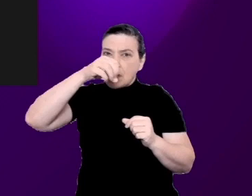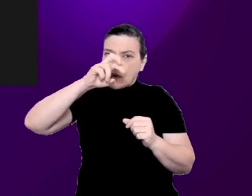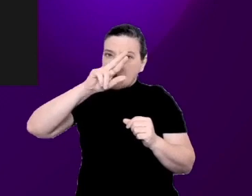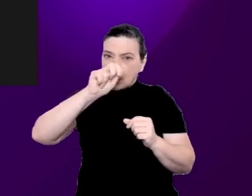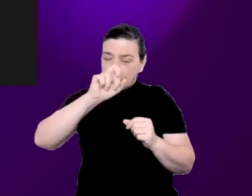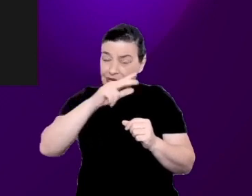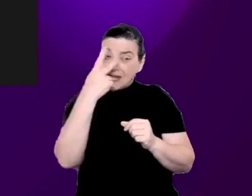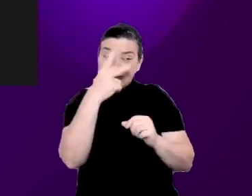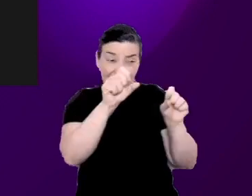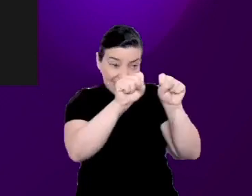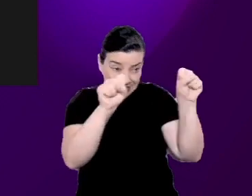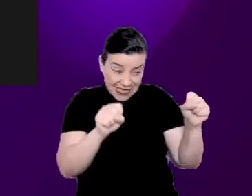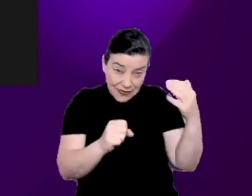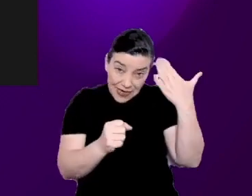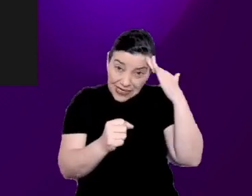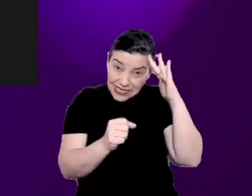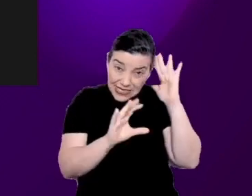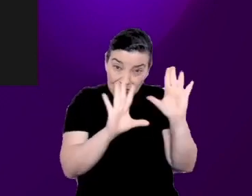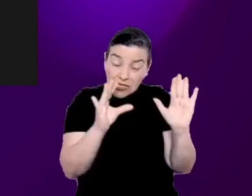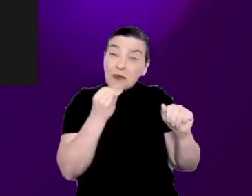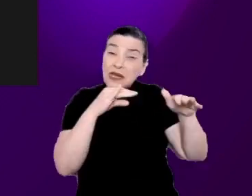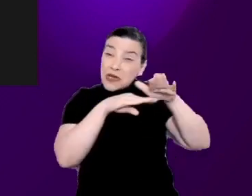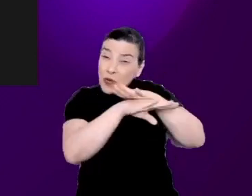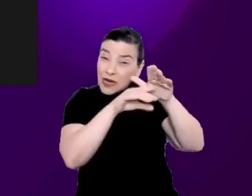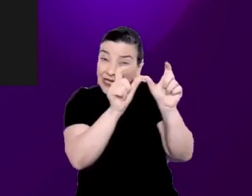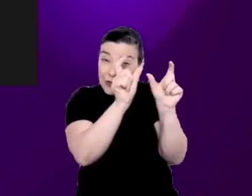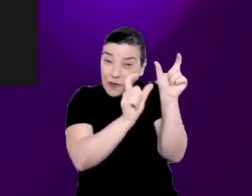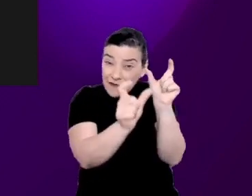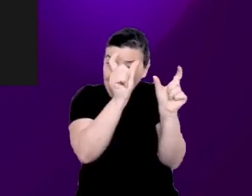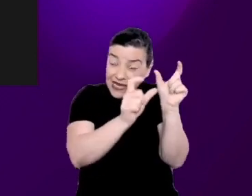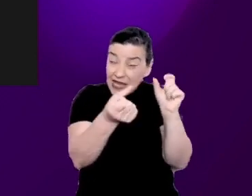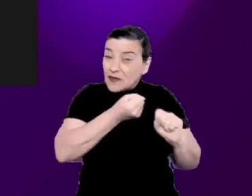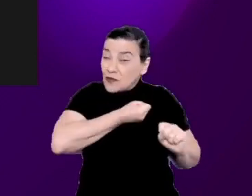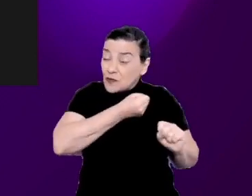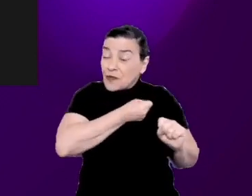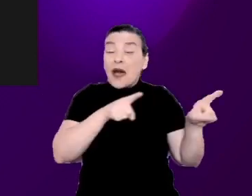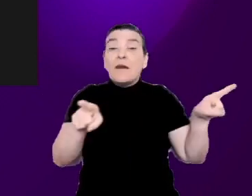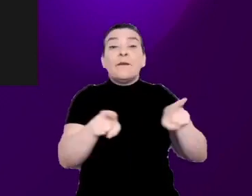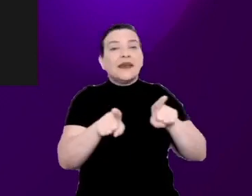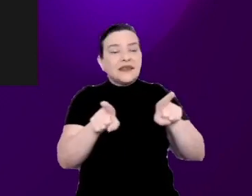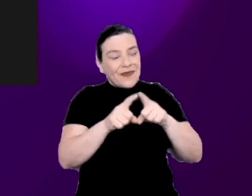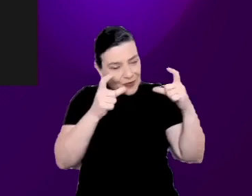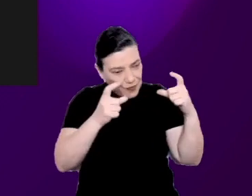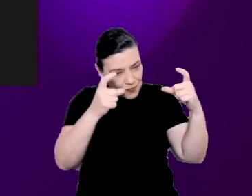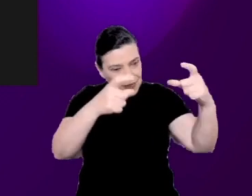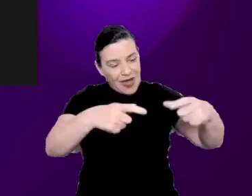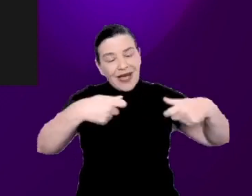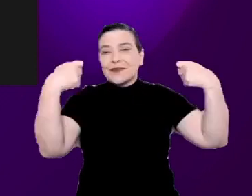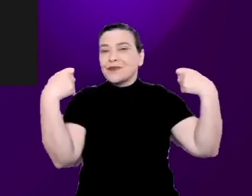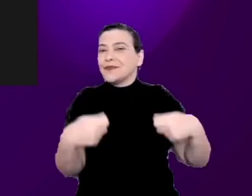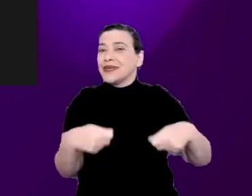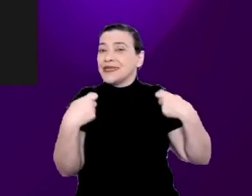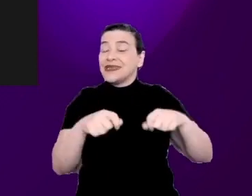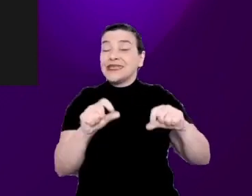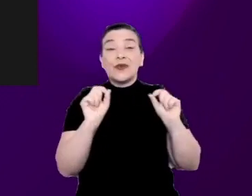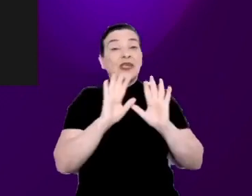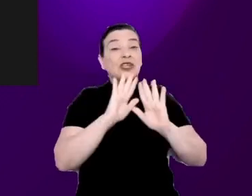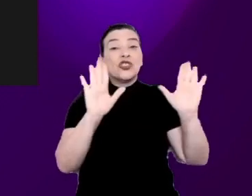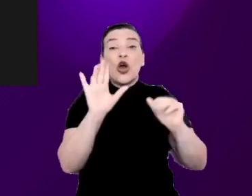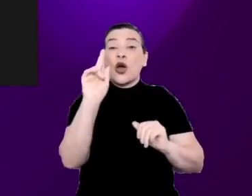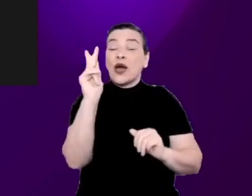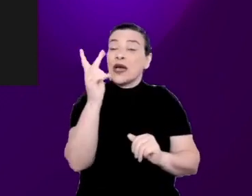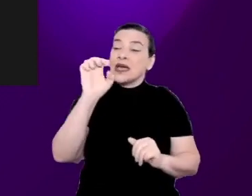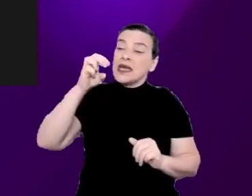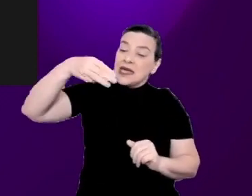entenda que ele não está simplesmente guardando uma variável numérica, mas que ali naquele lugar é um valor de hemoglobina, que se